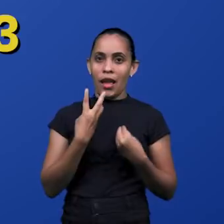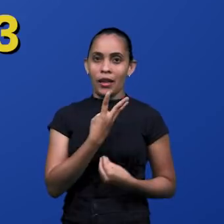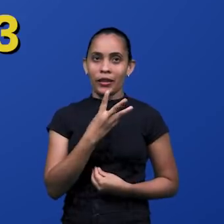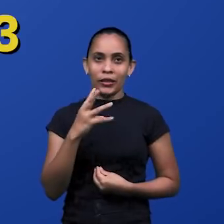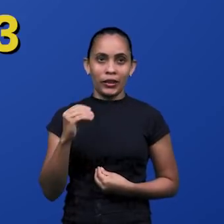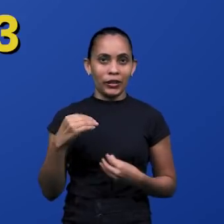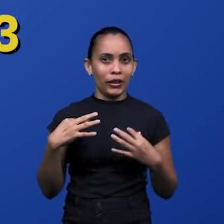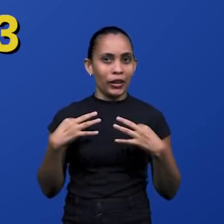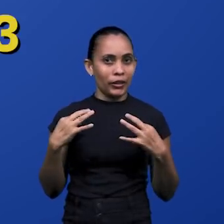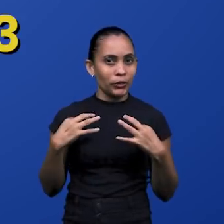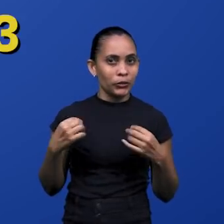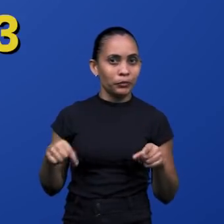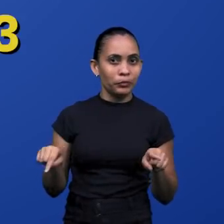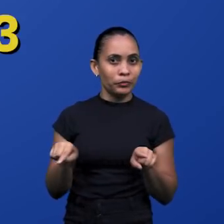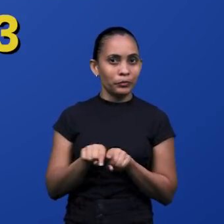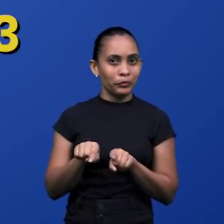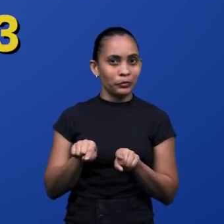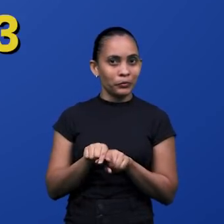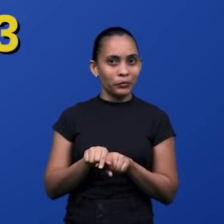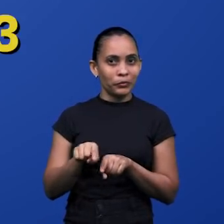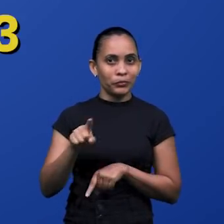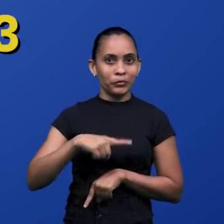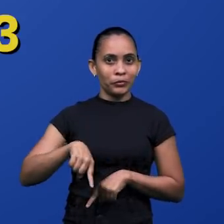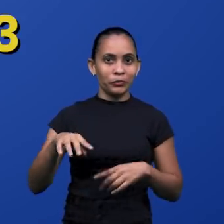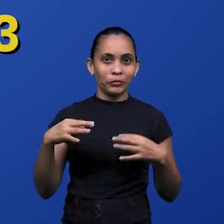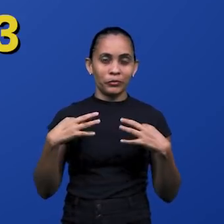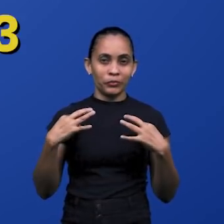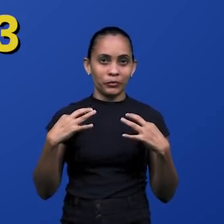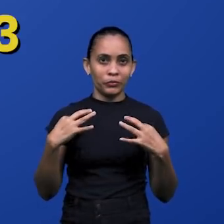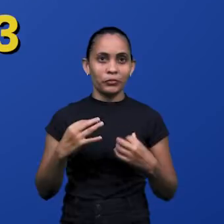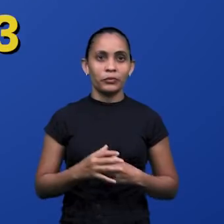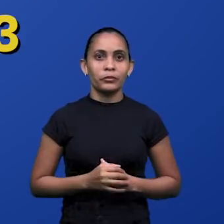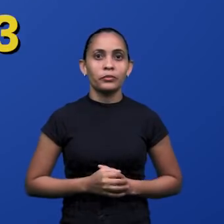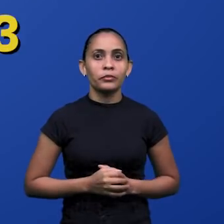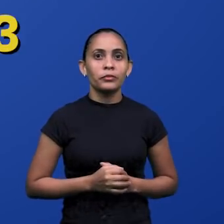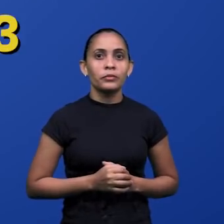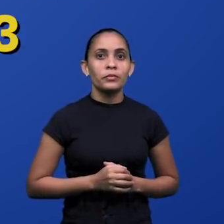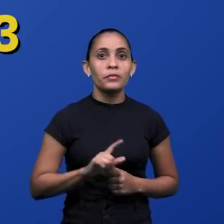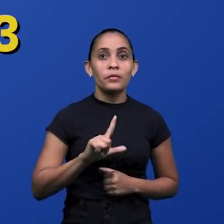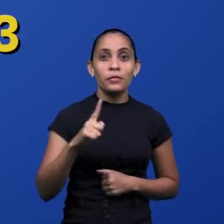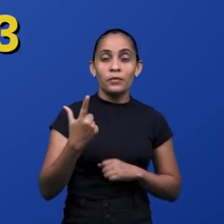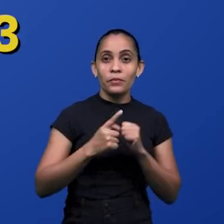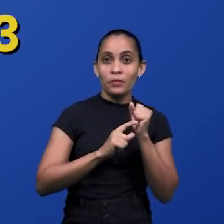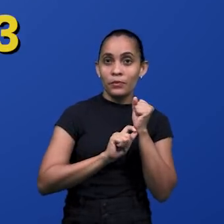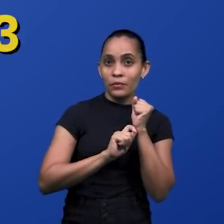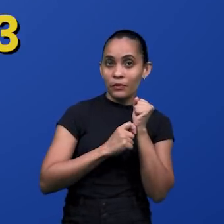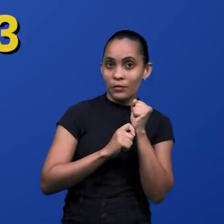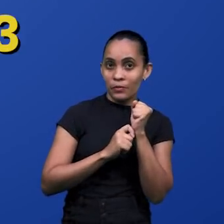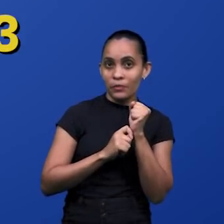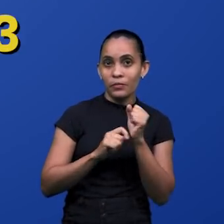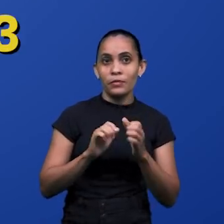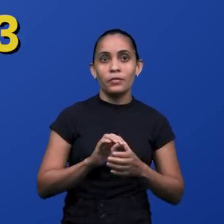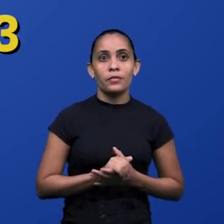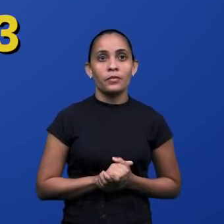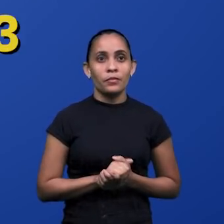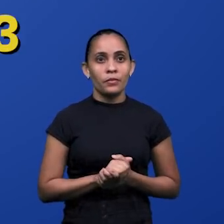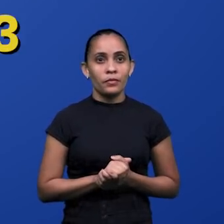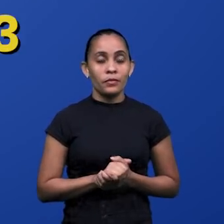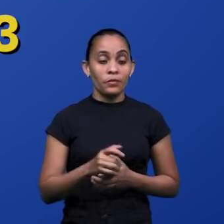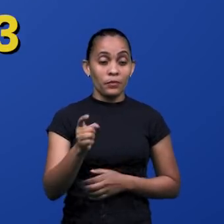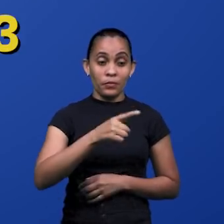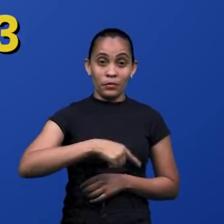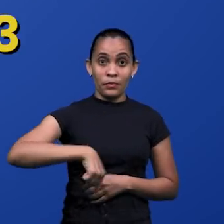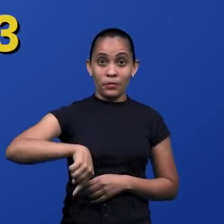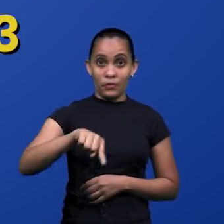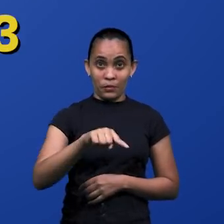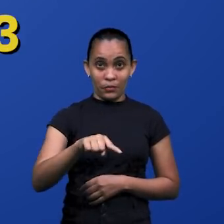30 mudas de vestes. E eles disse: dai-nos o teu enigma a adivinhar, para